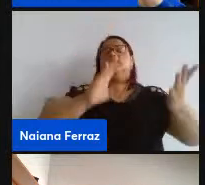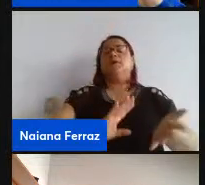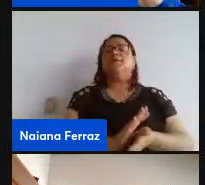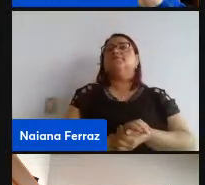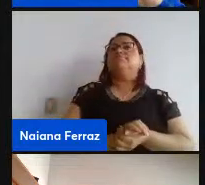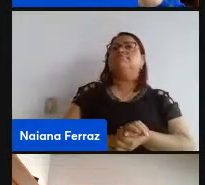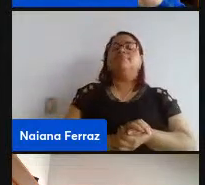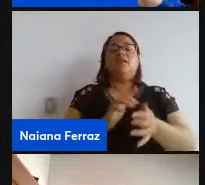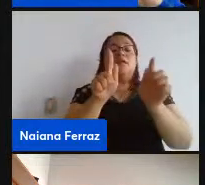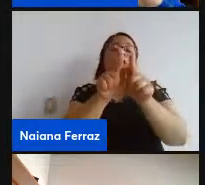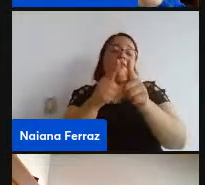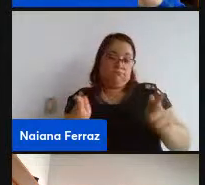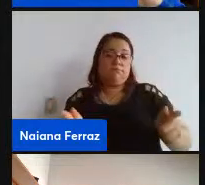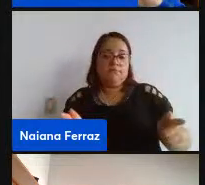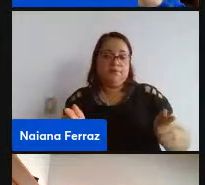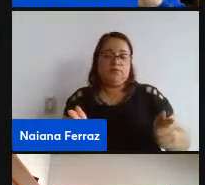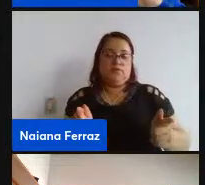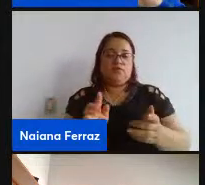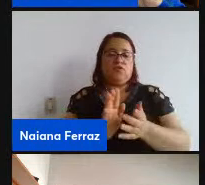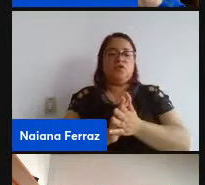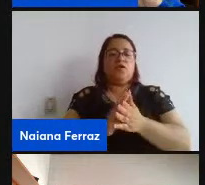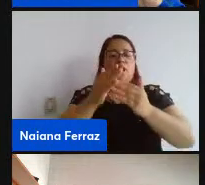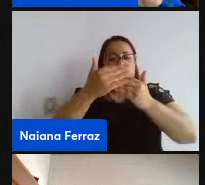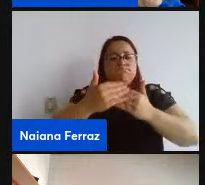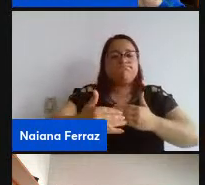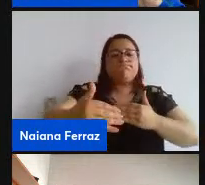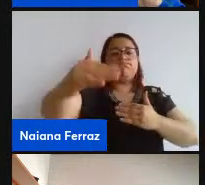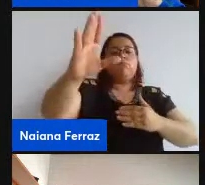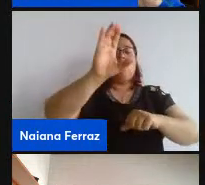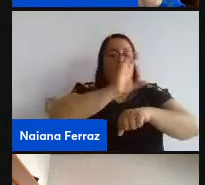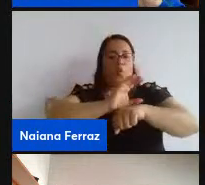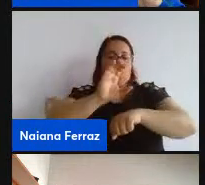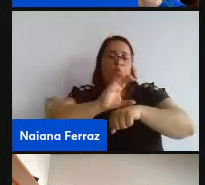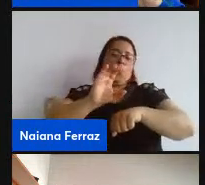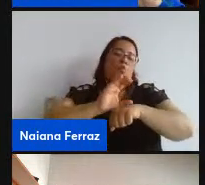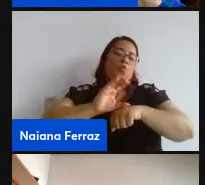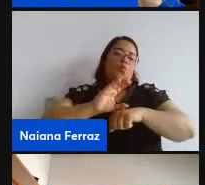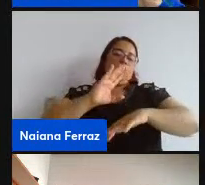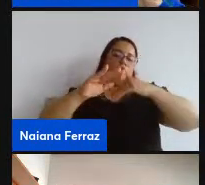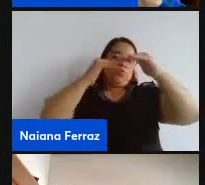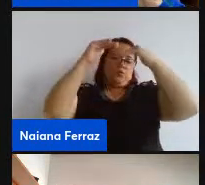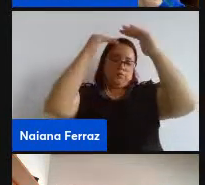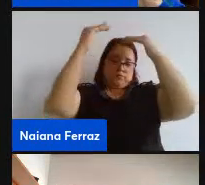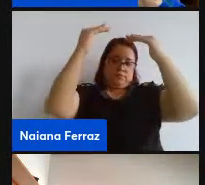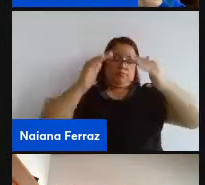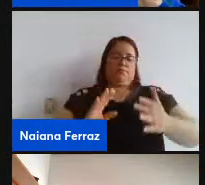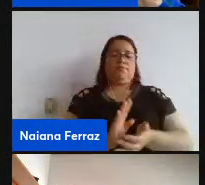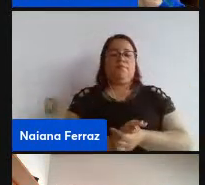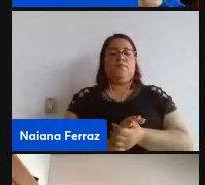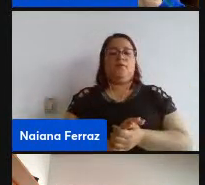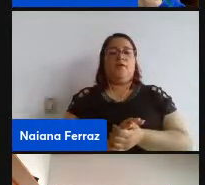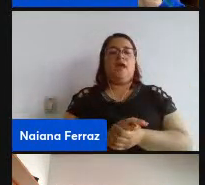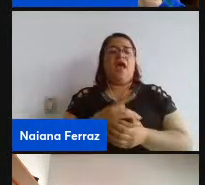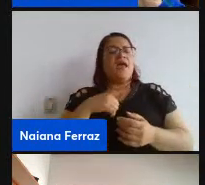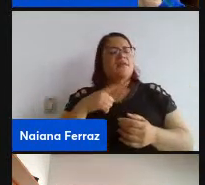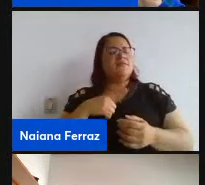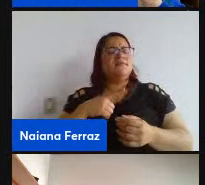dessa gramática. Okay, ao longo do curso de desenvolvimento, e aqui a gente tem contribuições de uma área mais